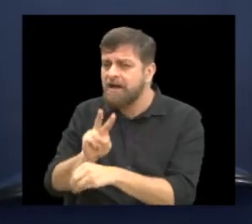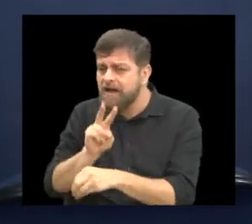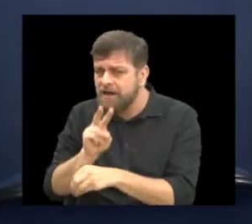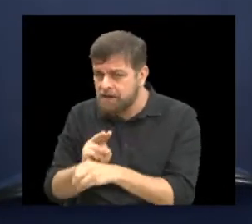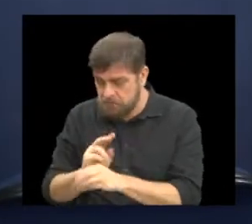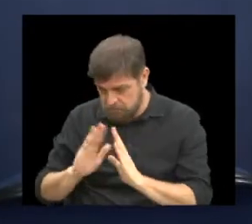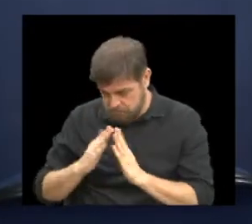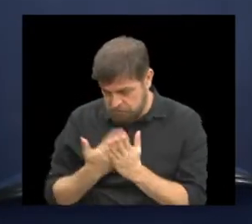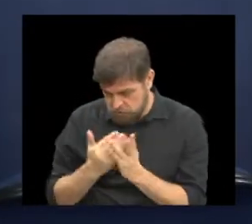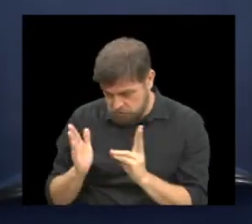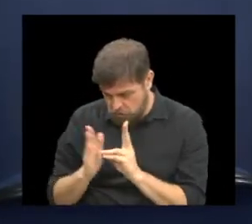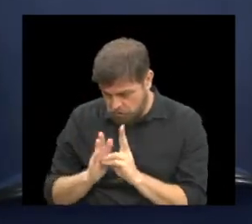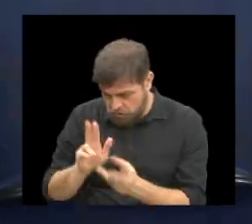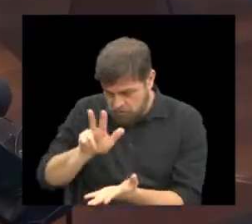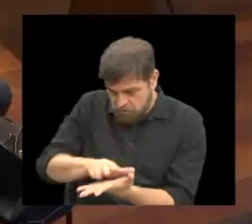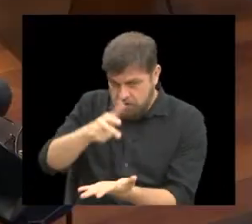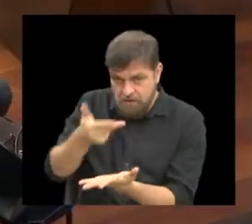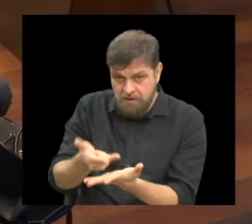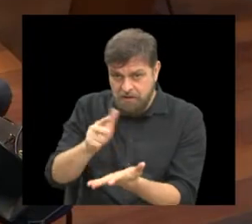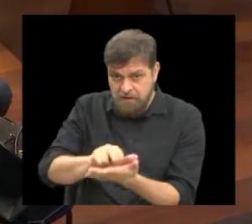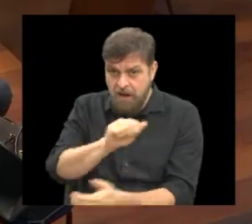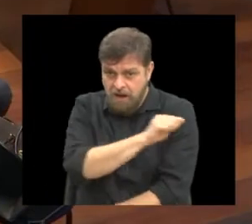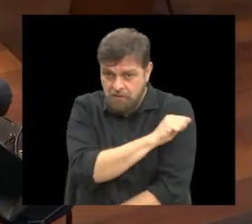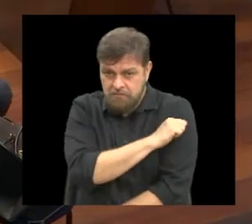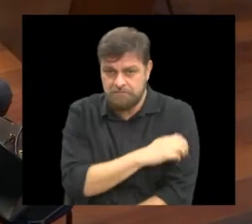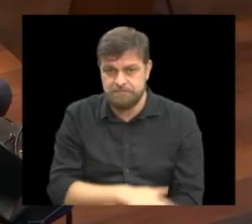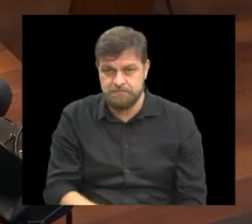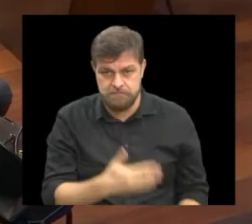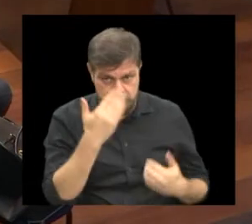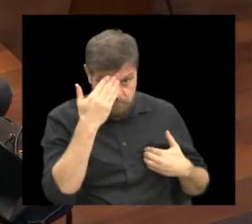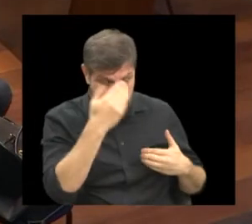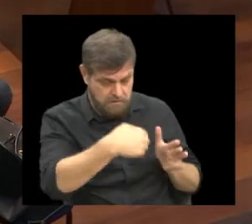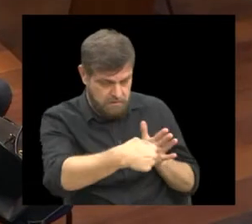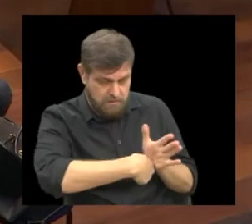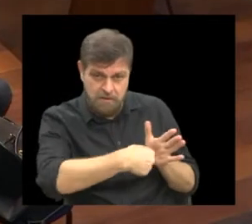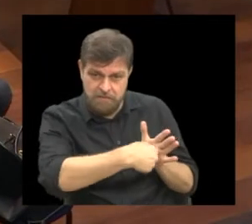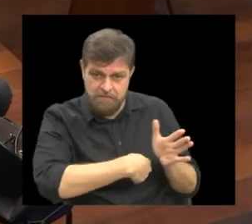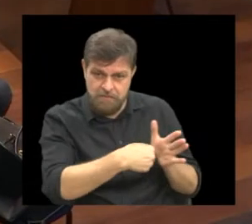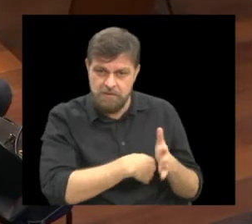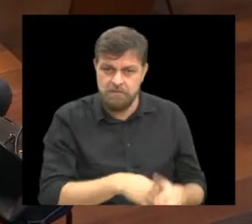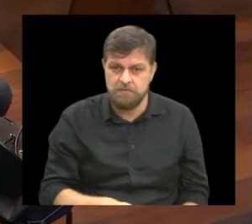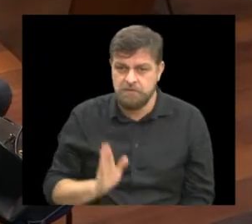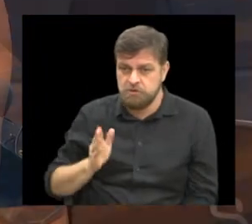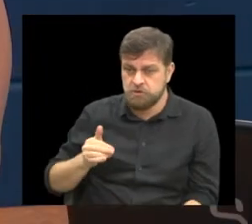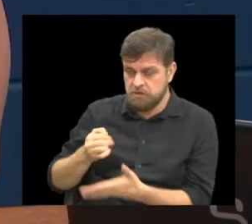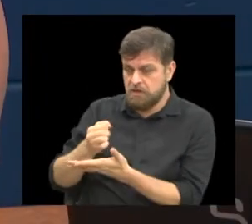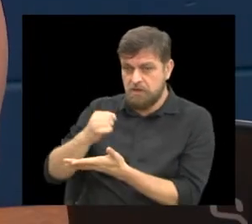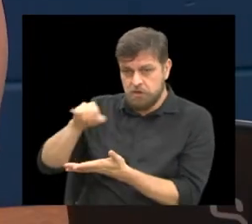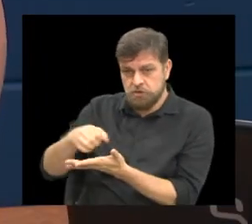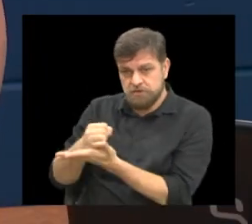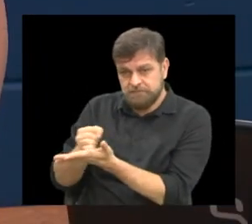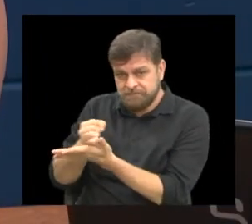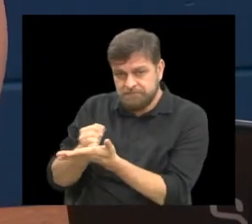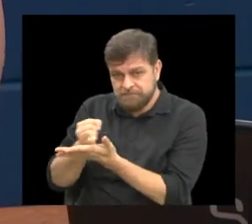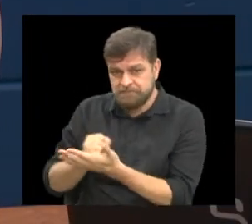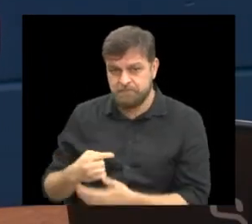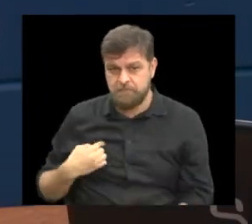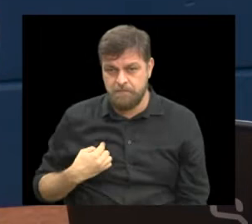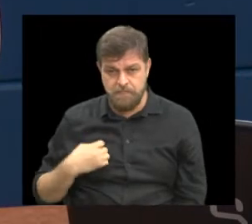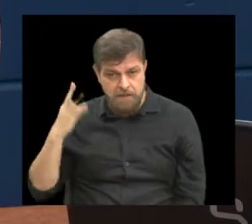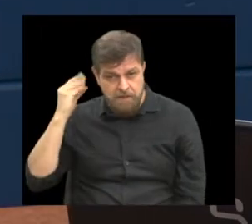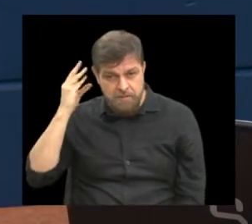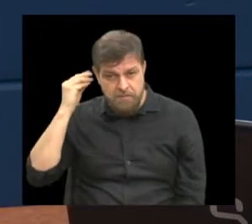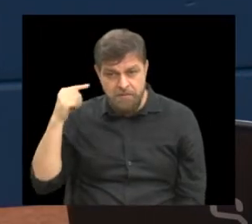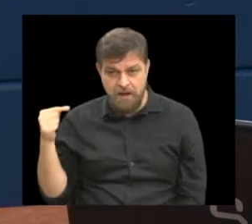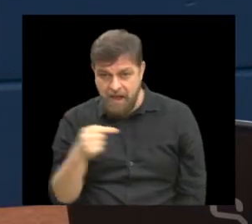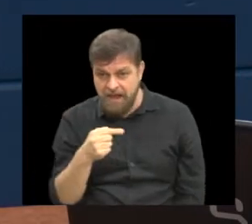na escola. Inclusive, Zilda, obrigada pela pergunta. Eu falei para o Jorge, assim, agora no ouvido, dizendo assim, nossa, Jorge, a Zilda